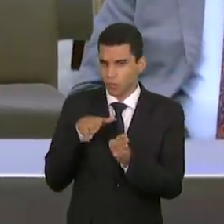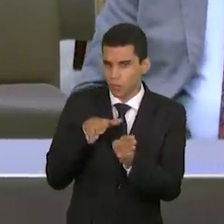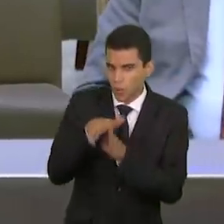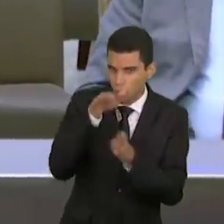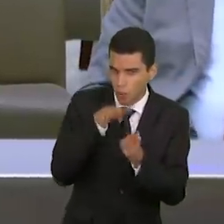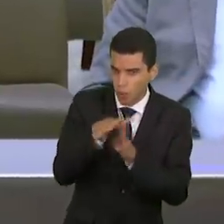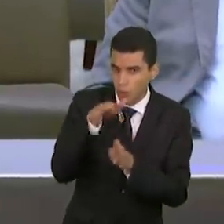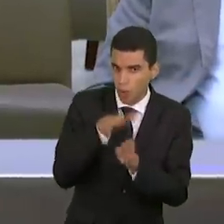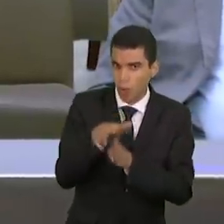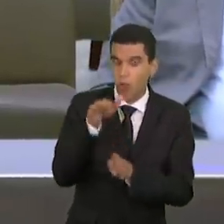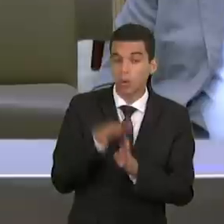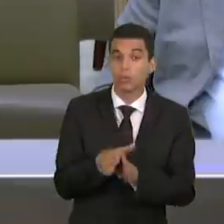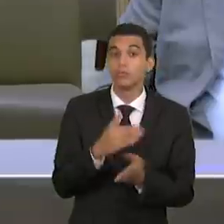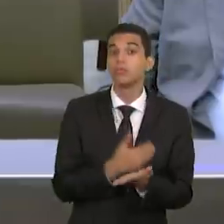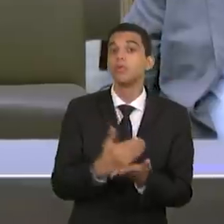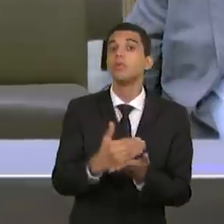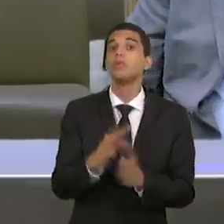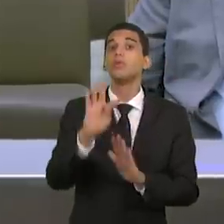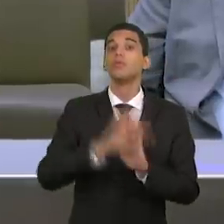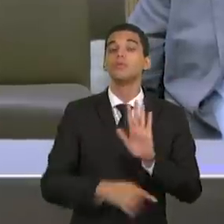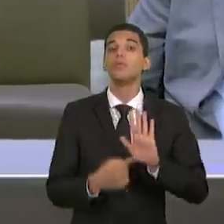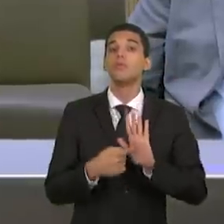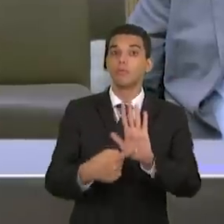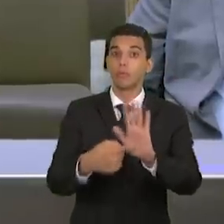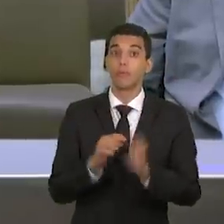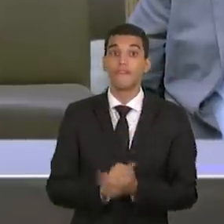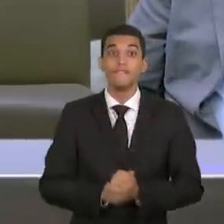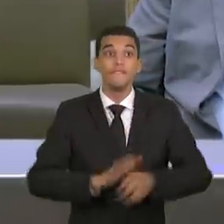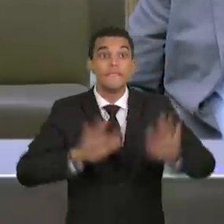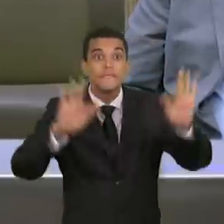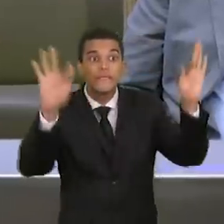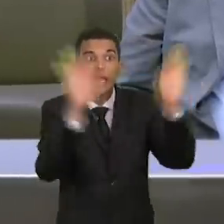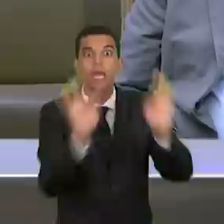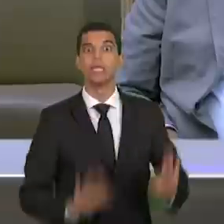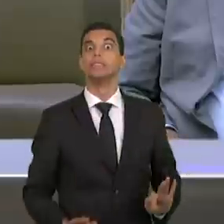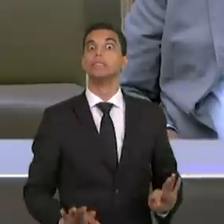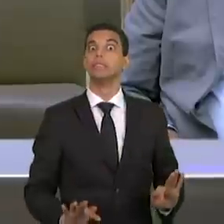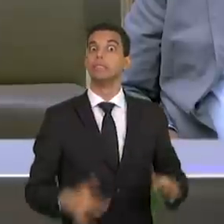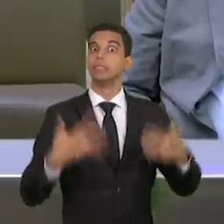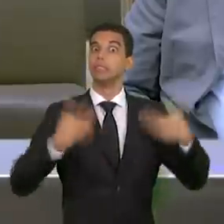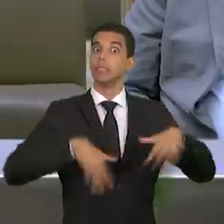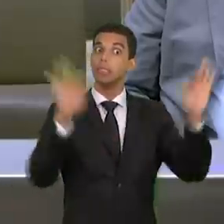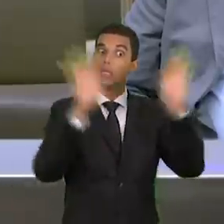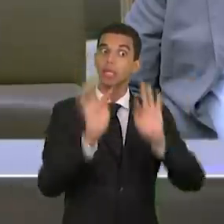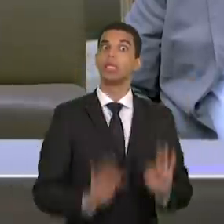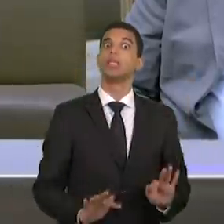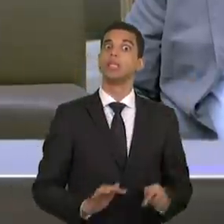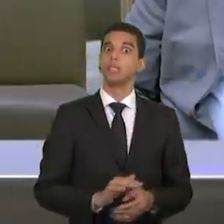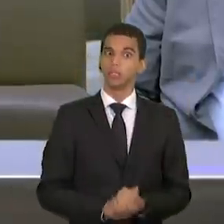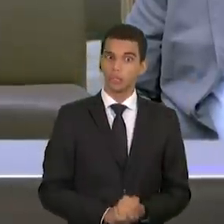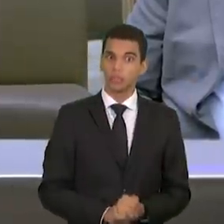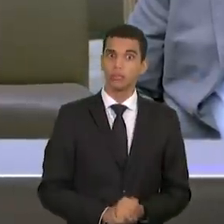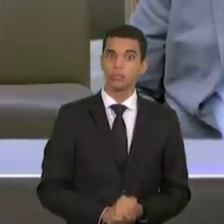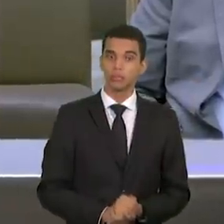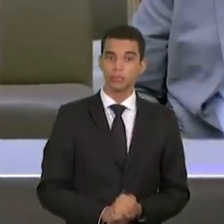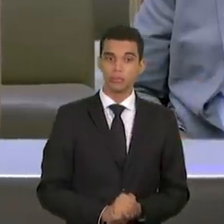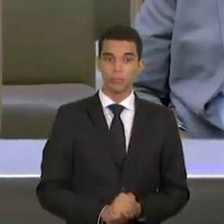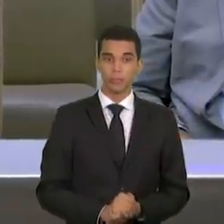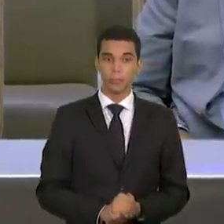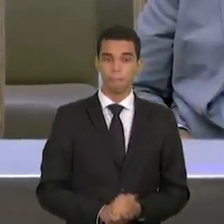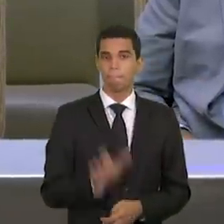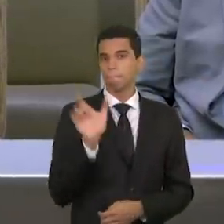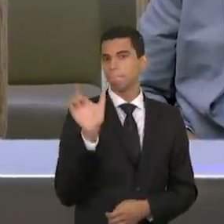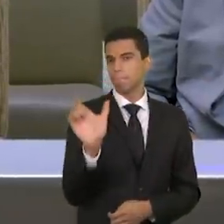advertência começa dizendo: bem-aventurados. E a tradução para a palavra bem-aventurado, que é uma